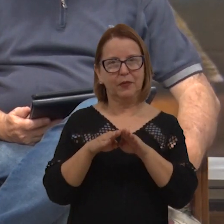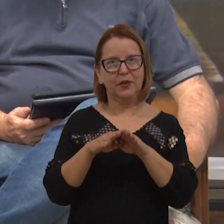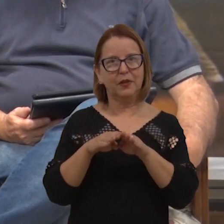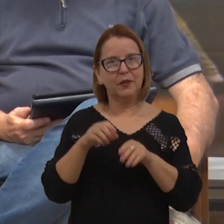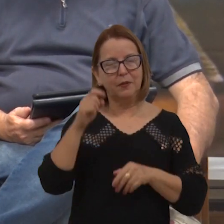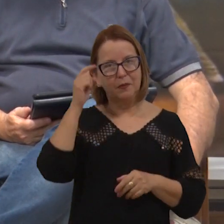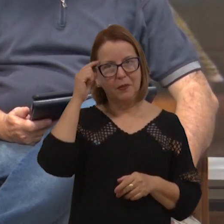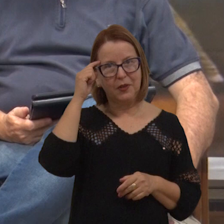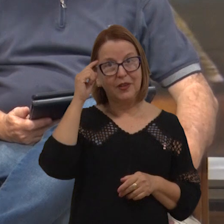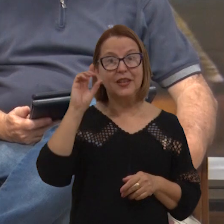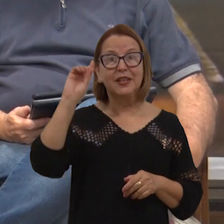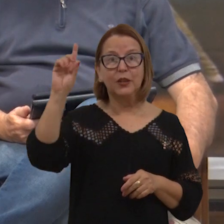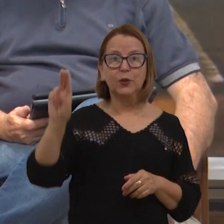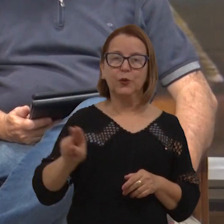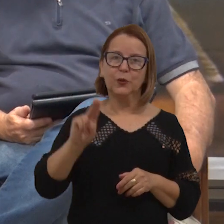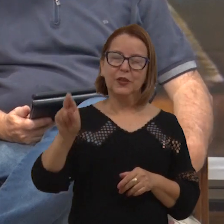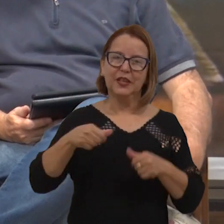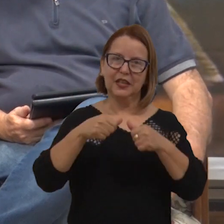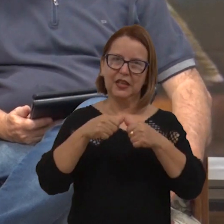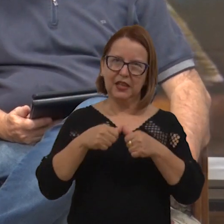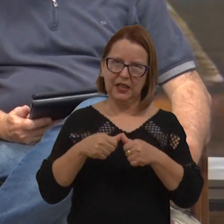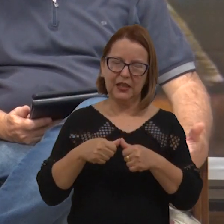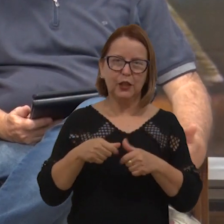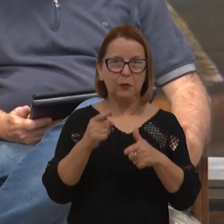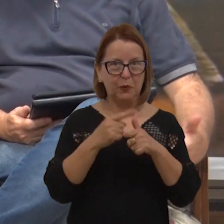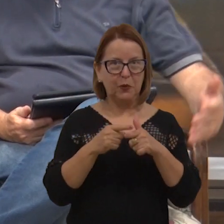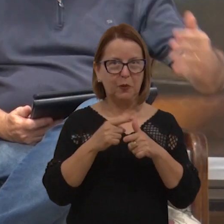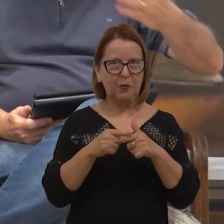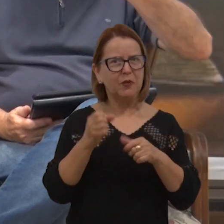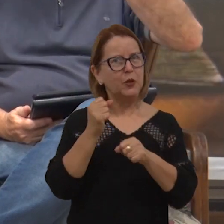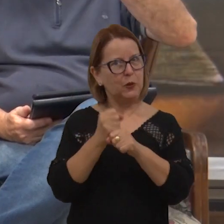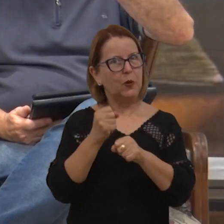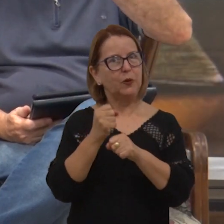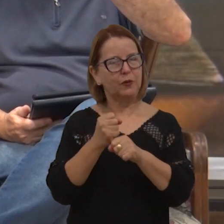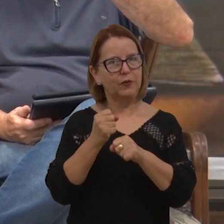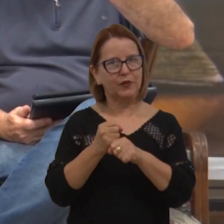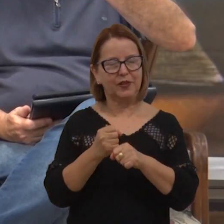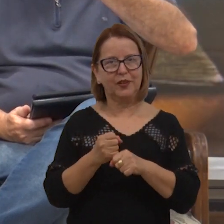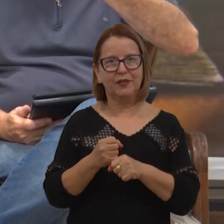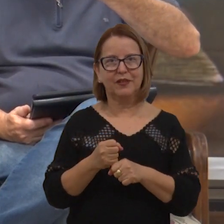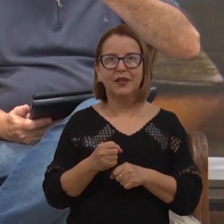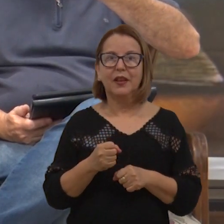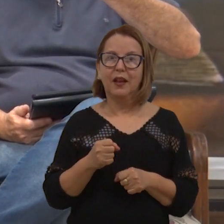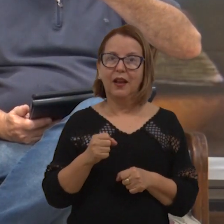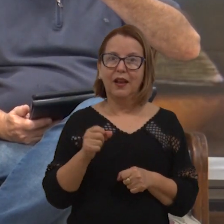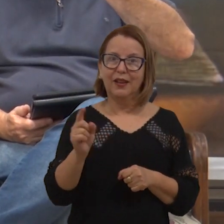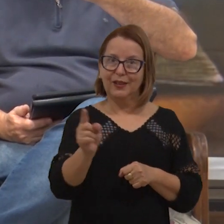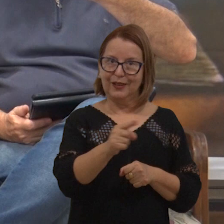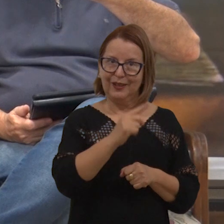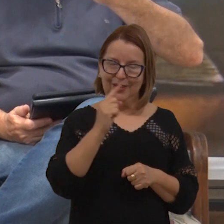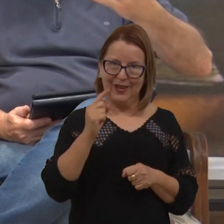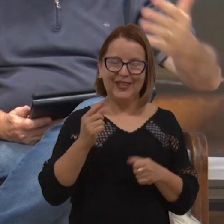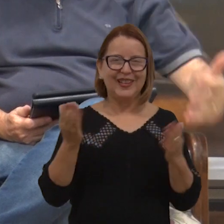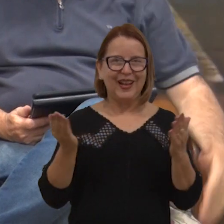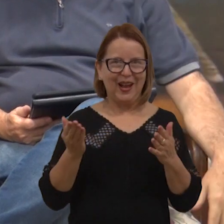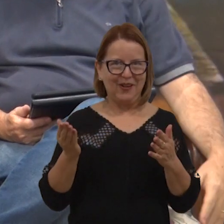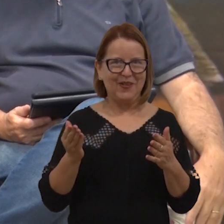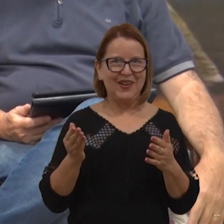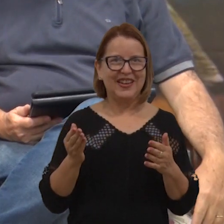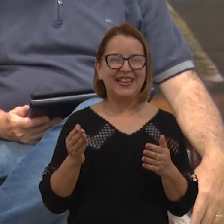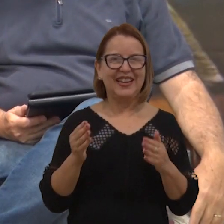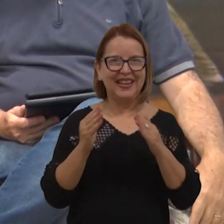Deus usa essas situações, né, em construção e reforma. Nós estamos passando por uma reforma aqui no templo, agora a gente está vendo isso,